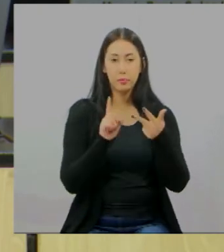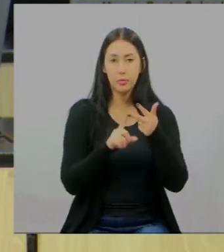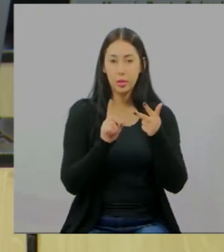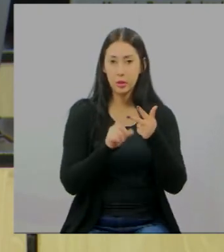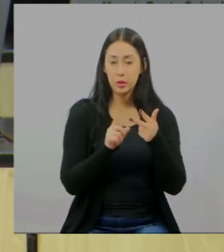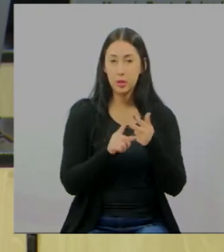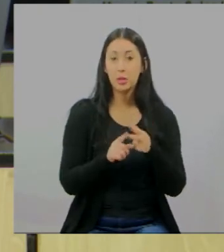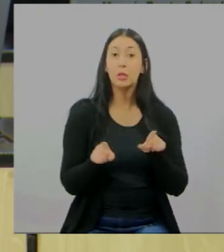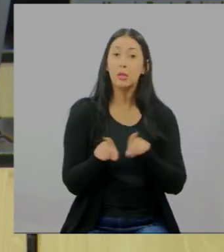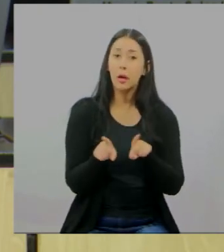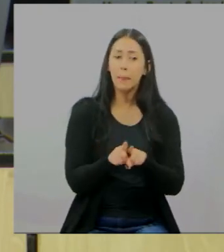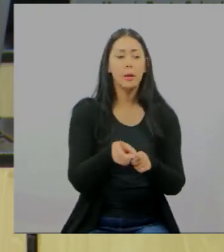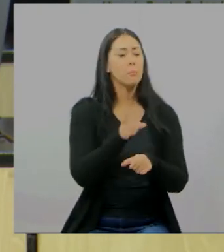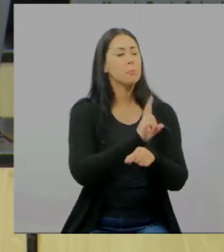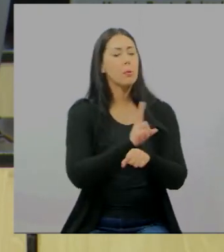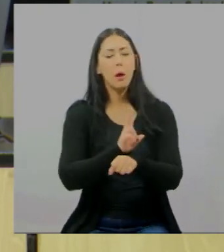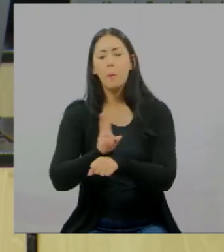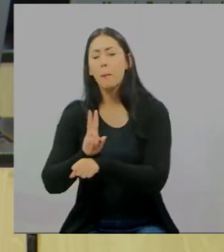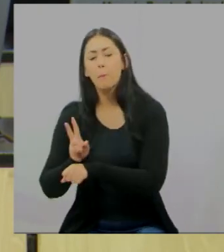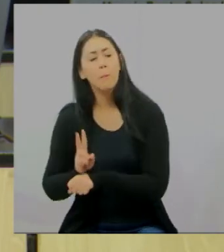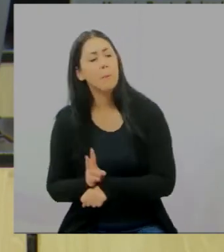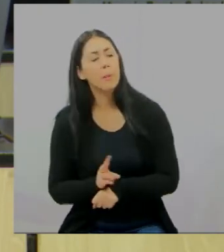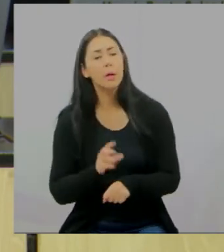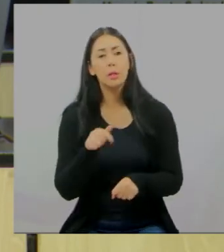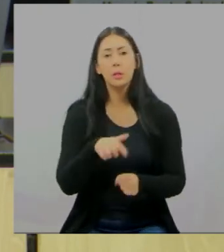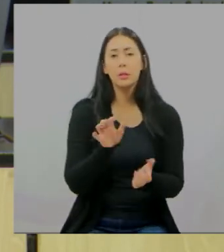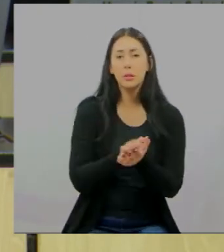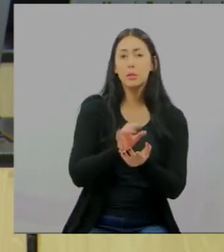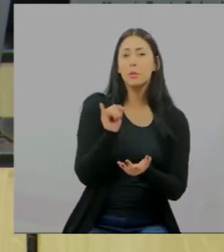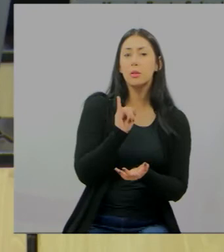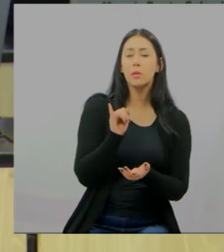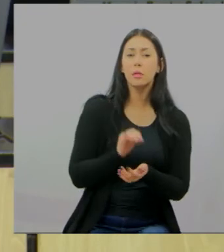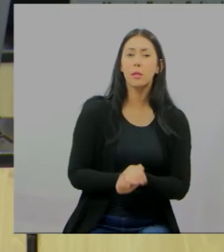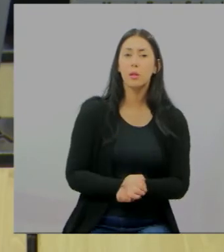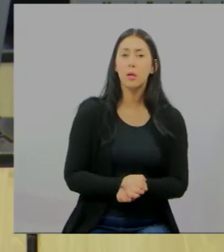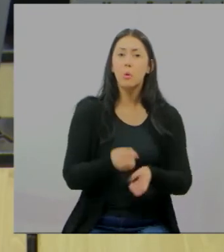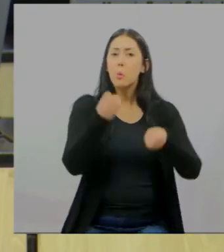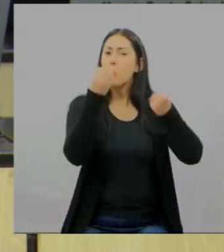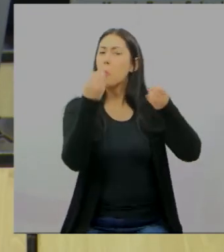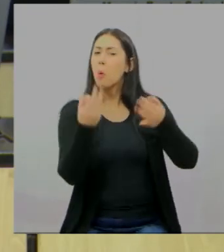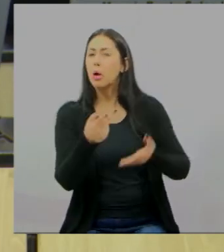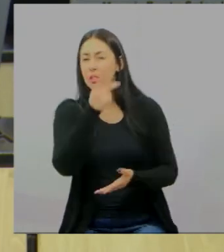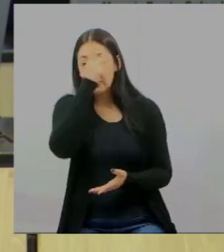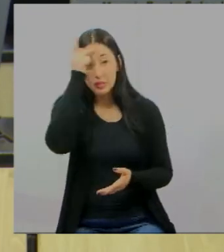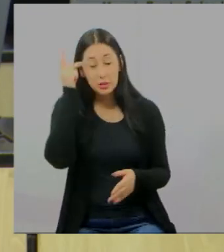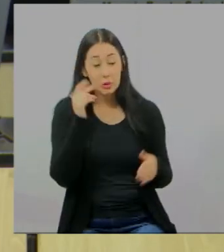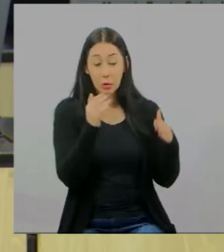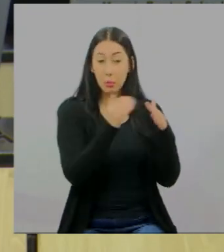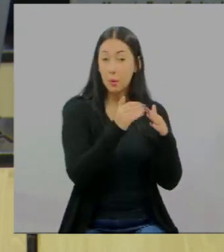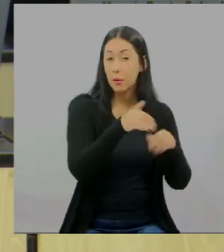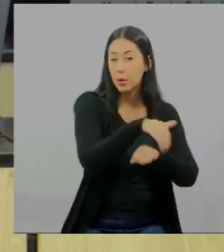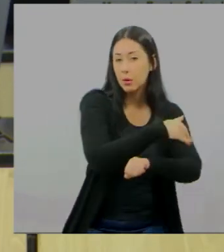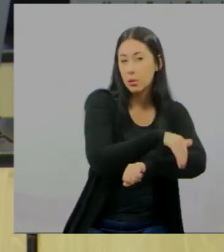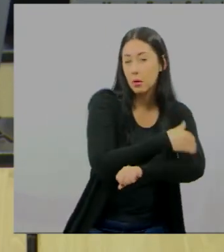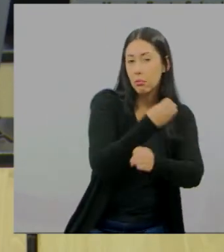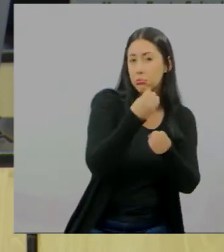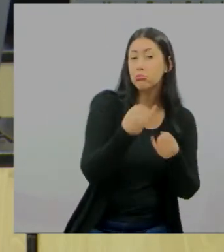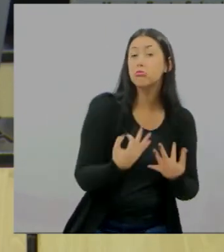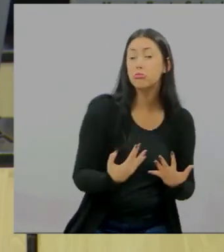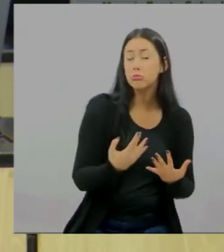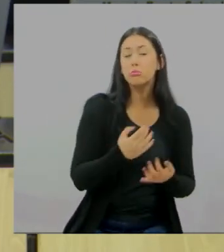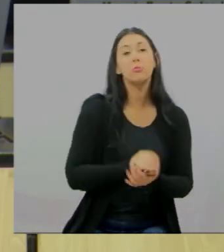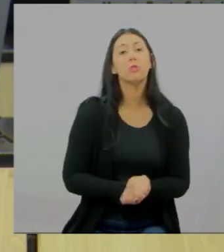atuação na Ronda Social do município, qual o cenário atual na média de pessoas em situação de rua na cidade? Há